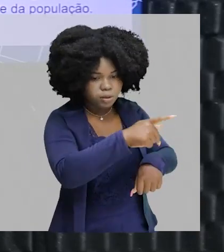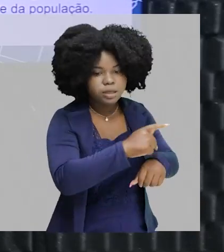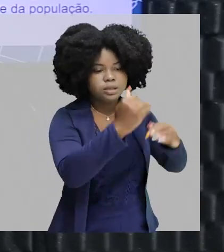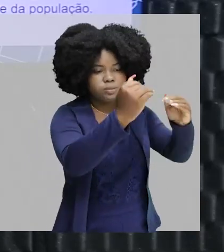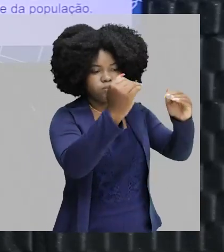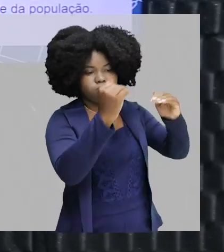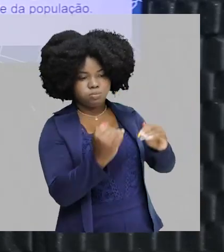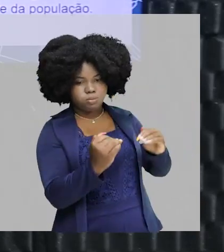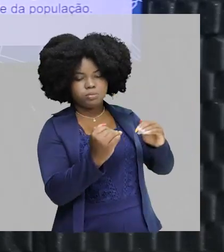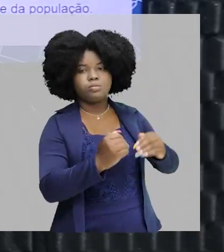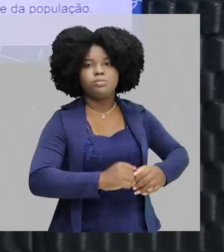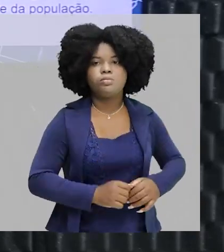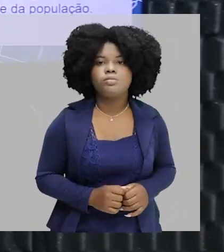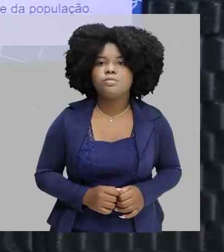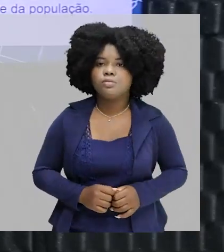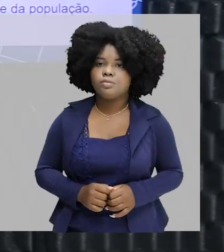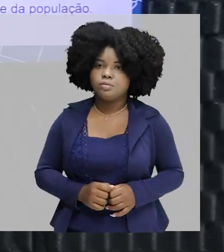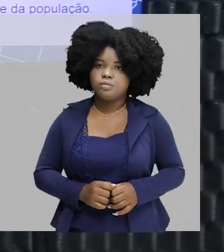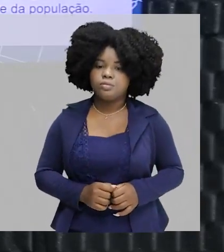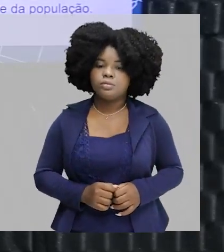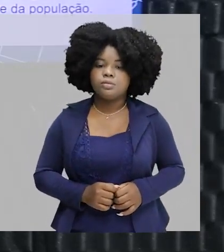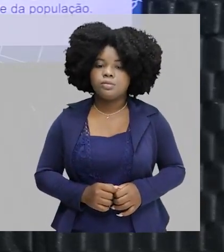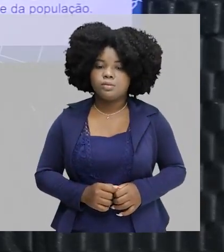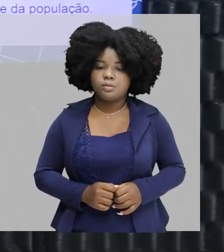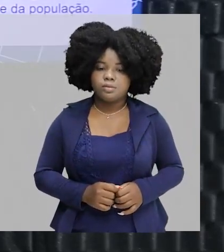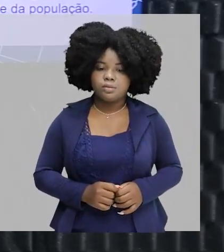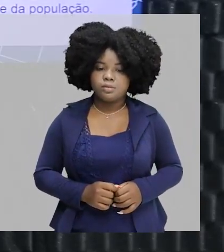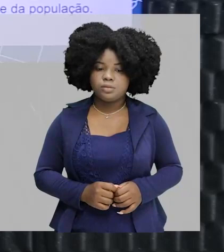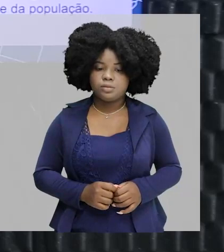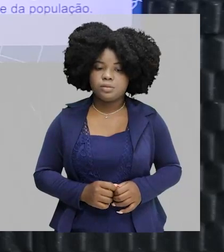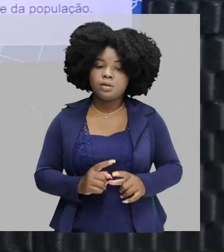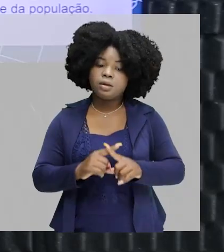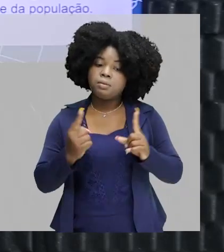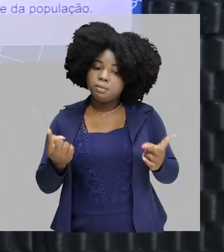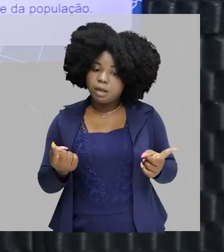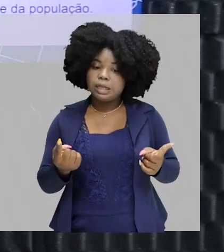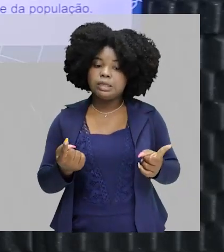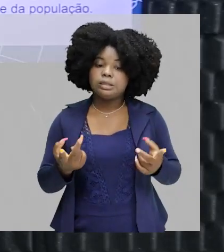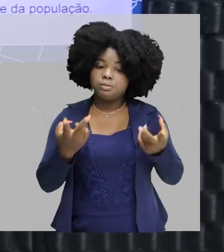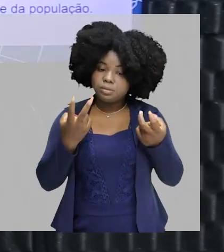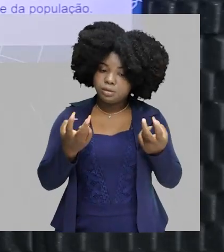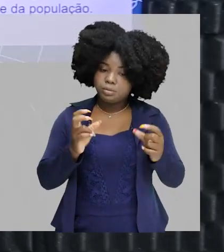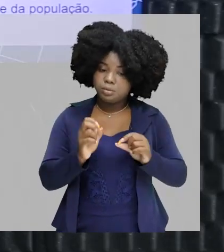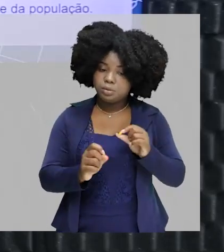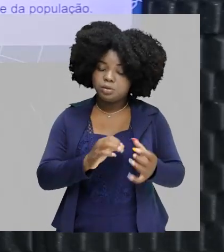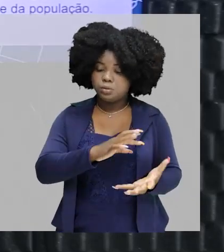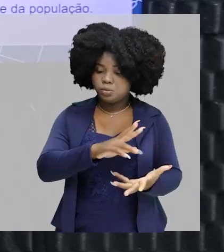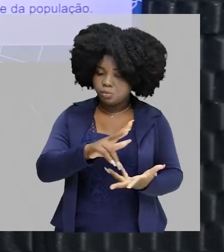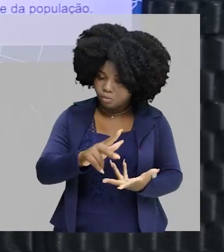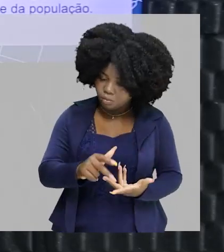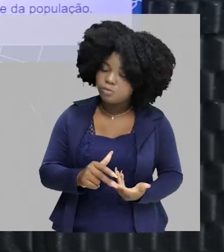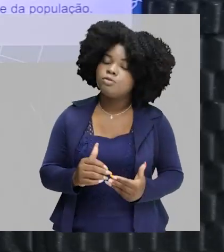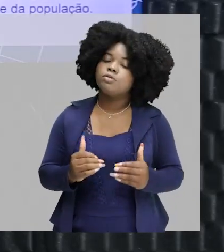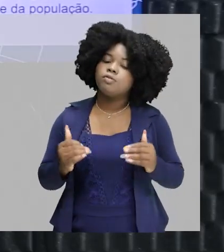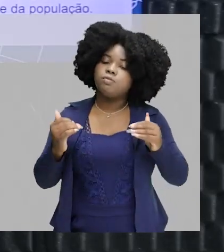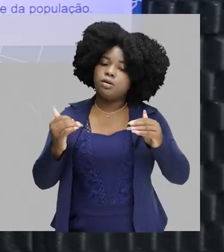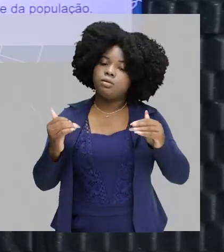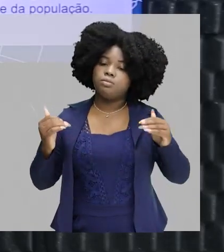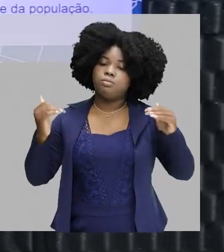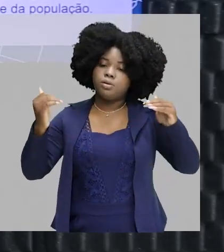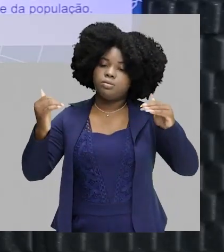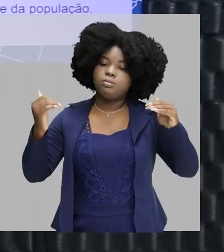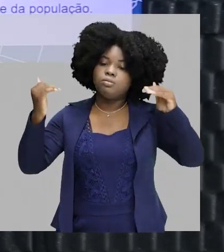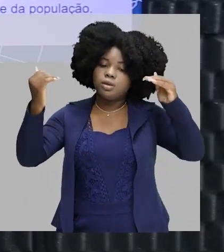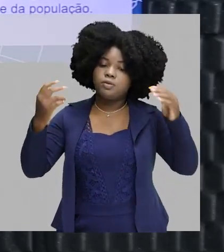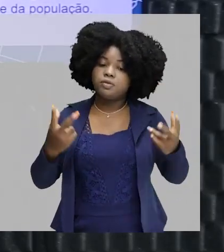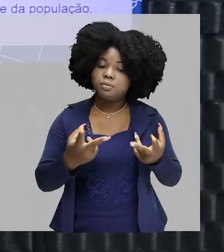né, as regiões desenvolvidas estão mais acima nesse processo. Mas é notório perceber que o mundo ele vai vivenciar essa